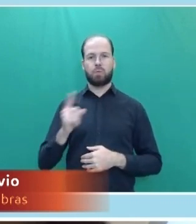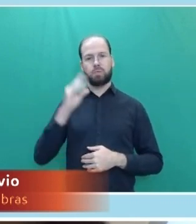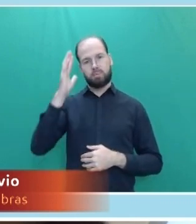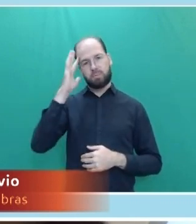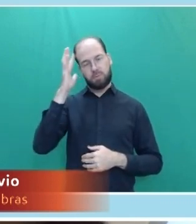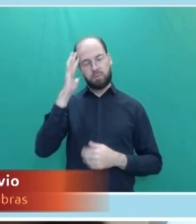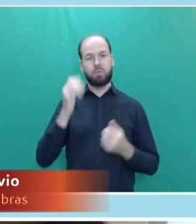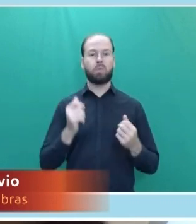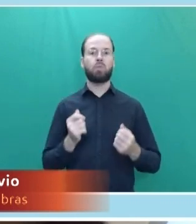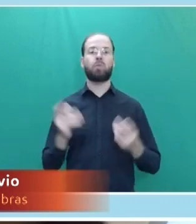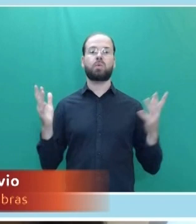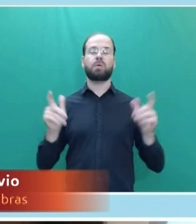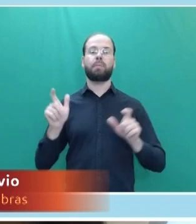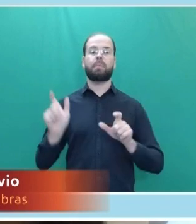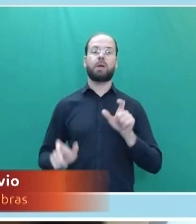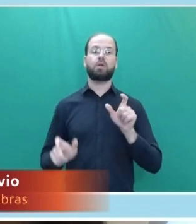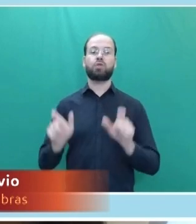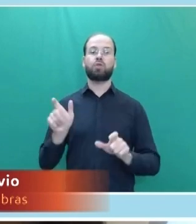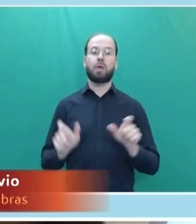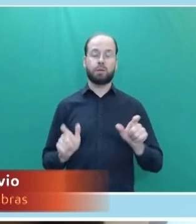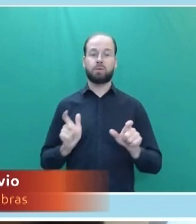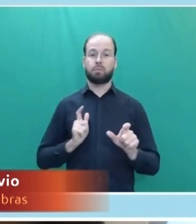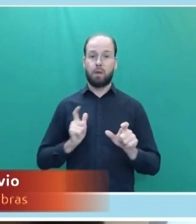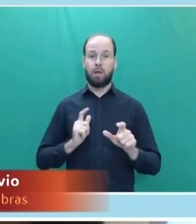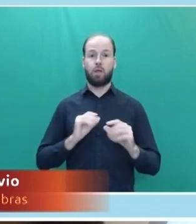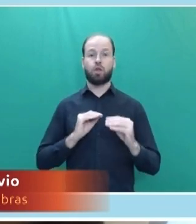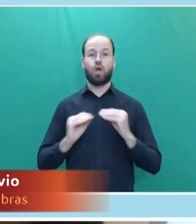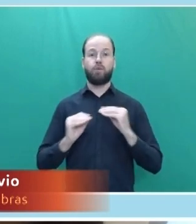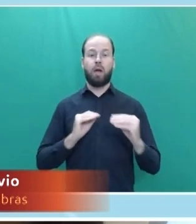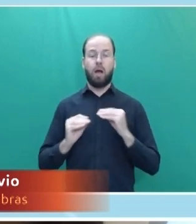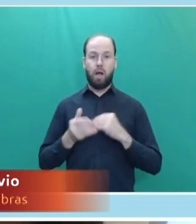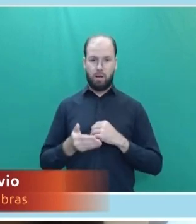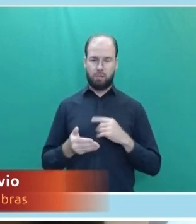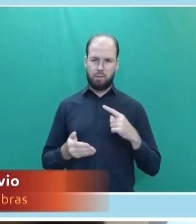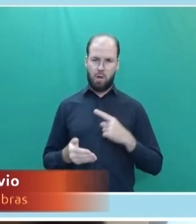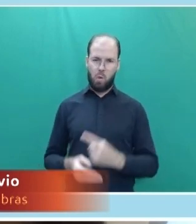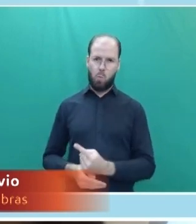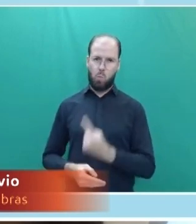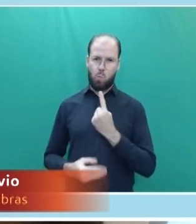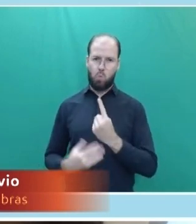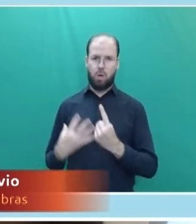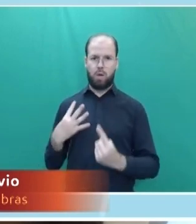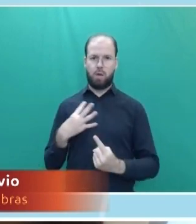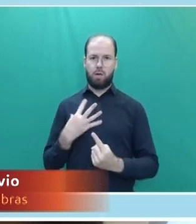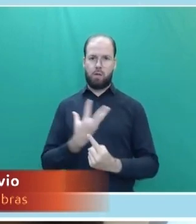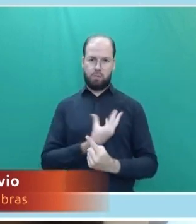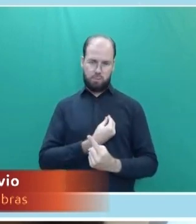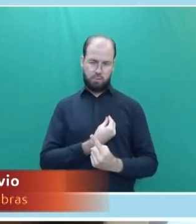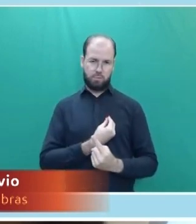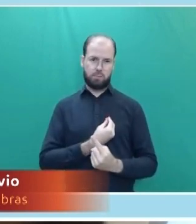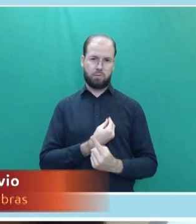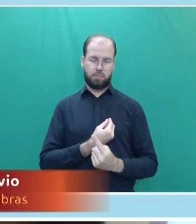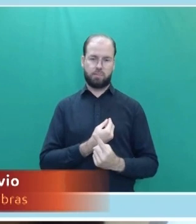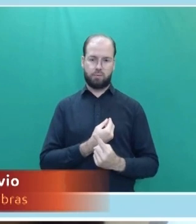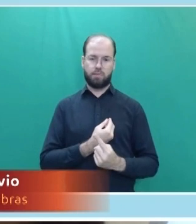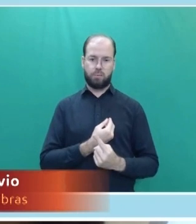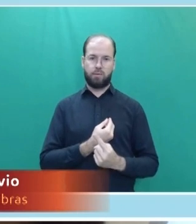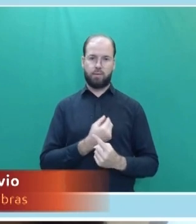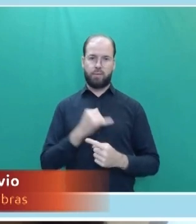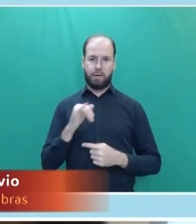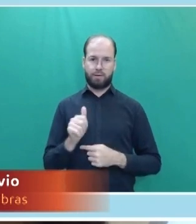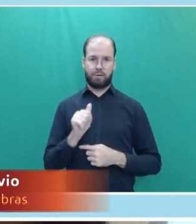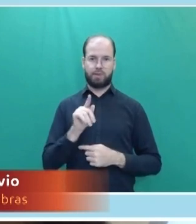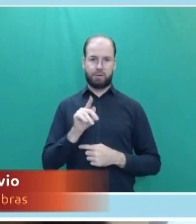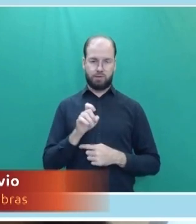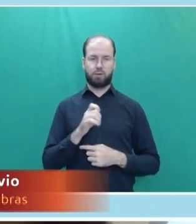personagens tem num elenco de uma novela. E aí você tem uma atriz trans, né? A Jade, que eu mencionei, que eu